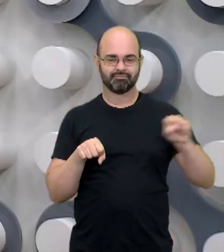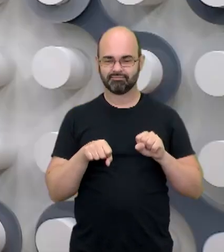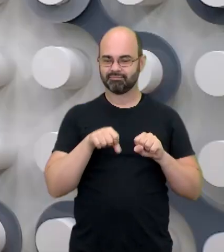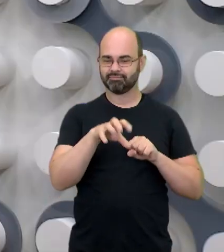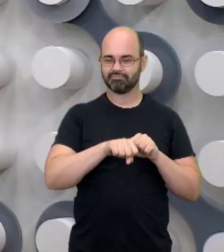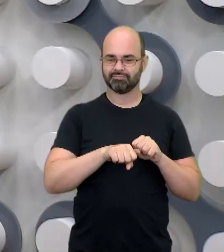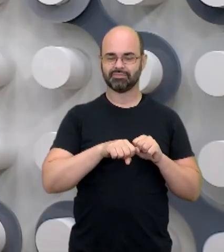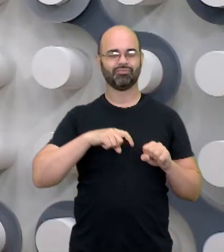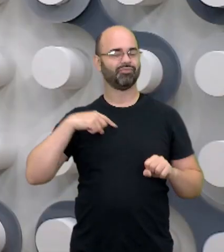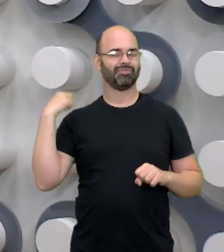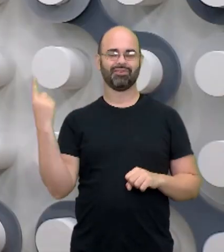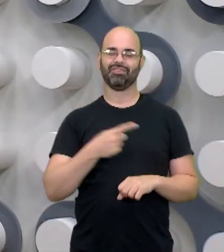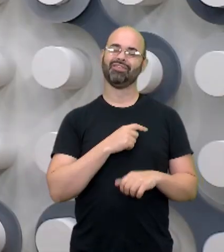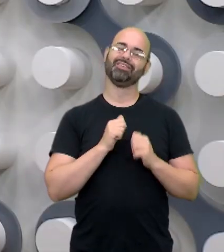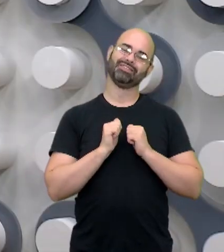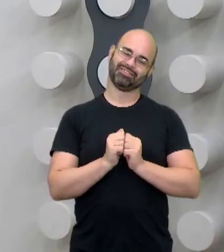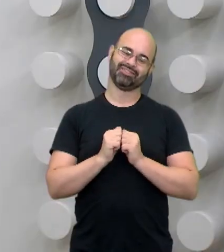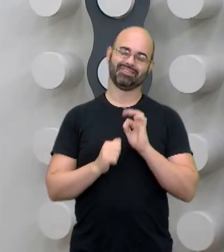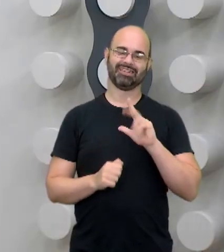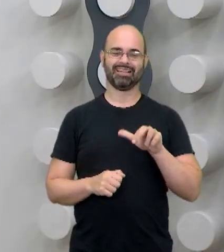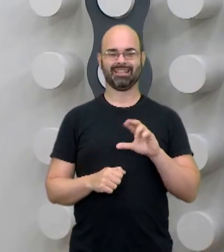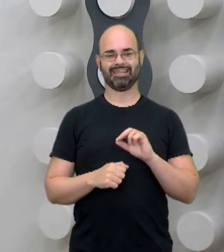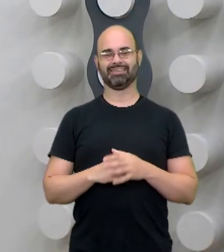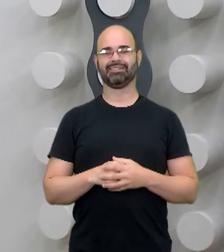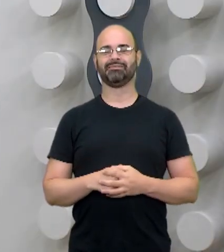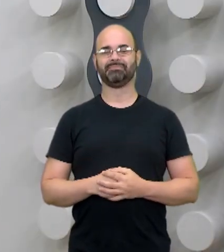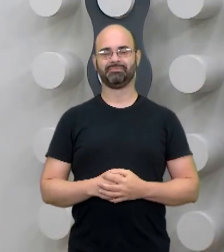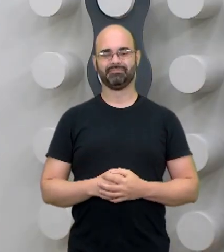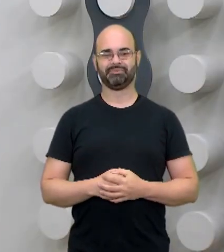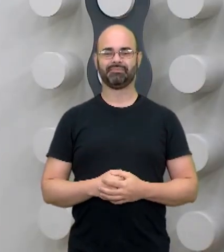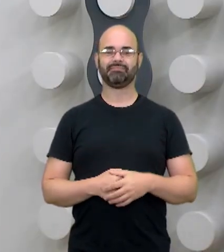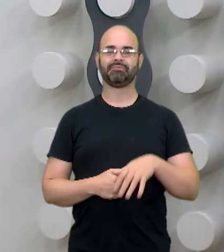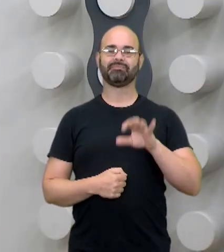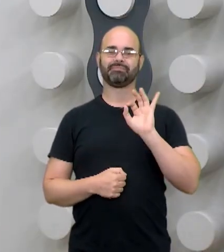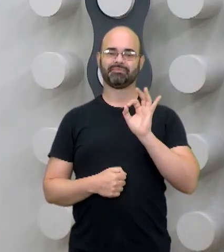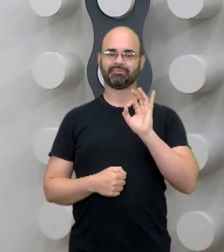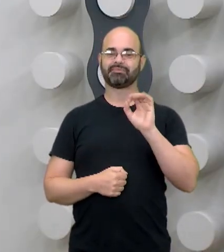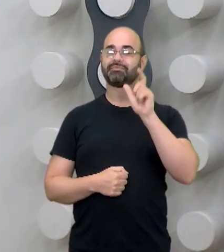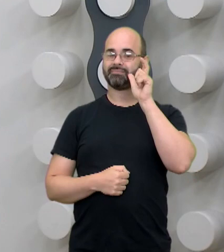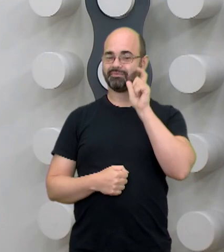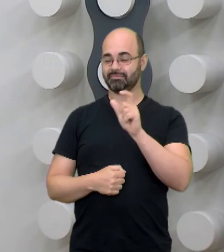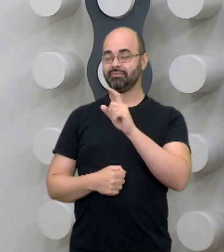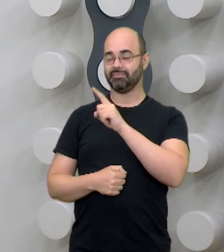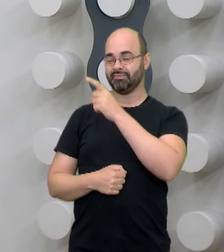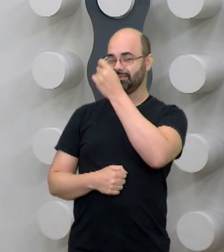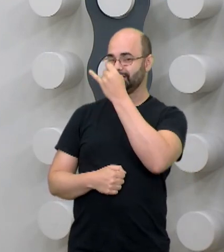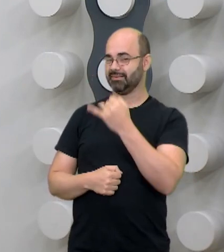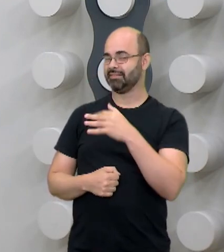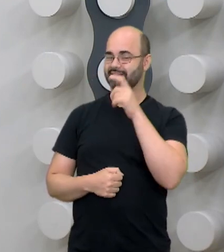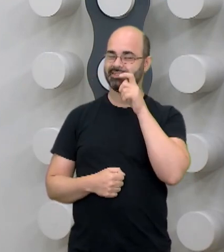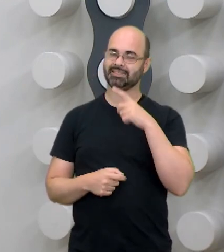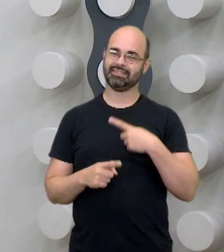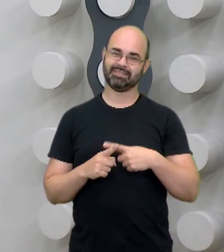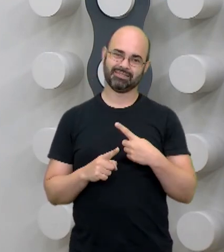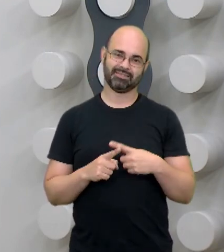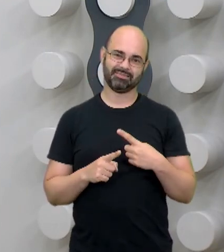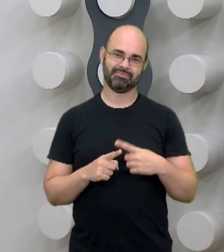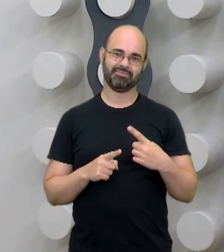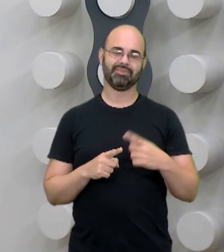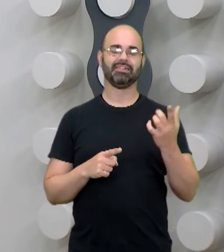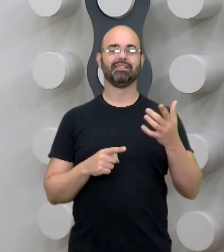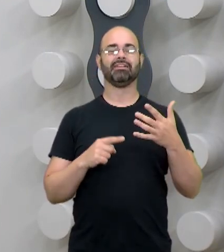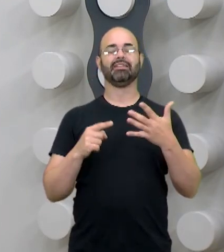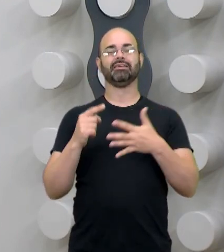todos juntos, claro, com a participação dos professores. E professor Mauro, é interessante tocar nesse assunto, porque a gente está falando aqui de componentes